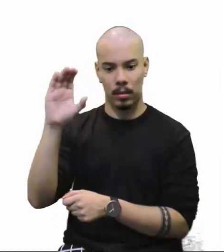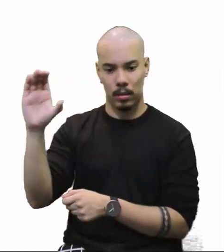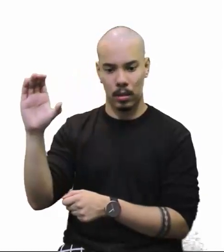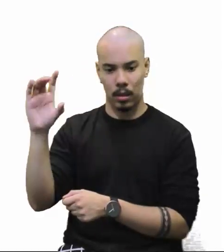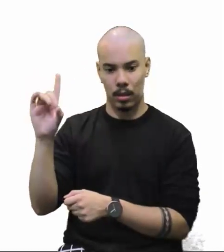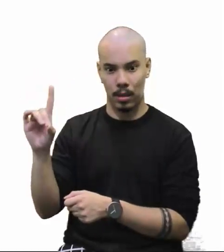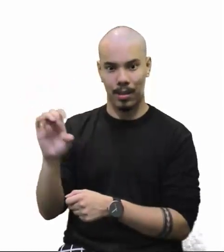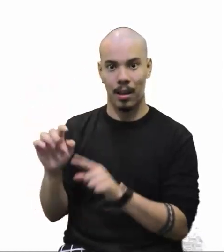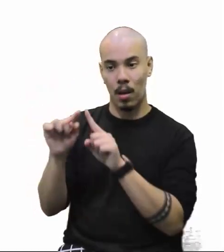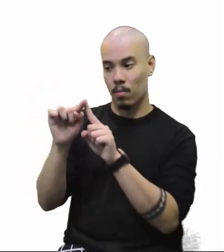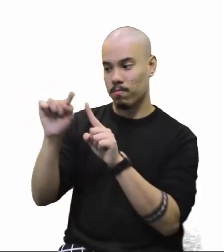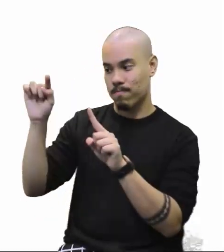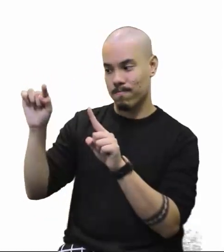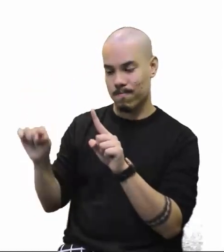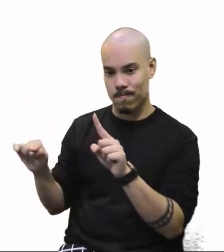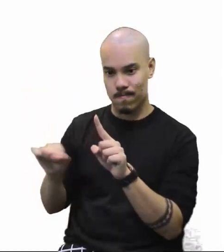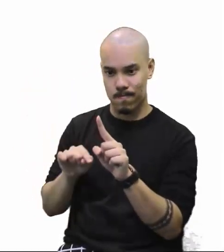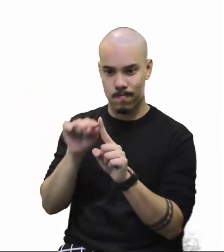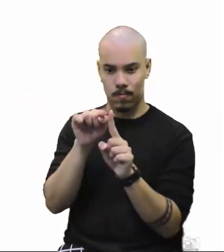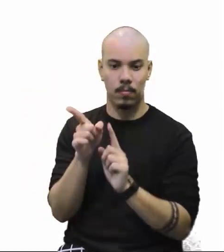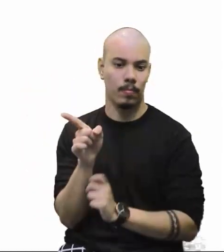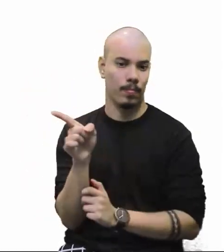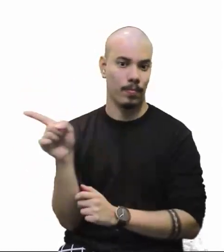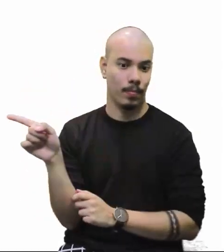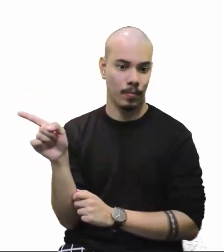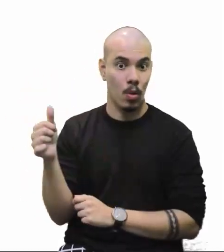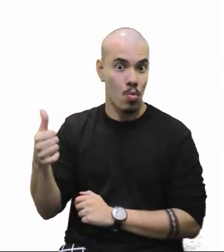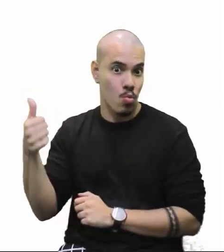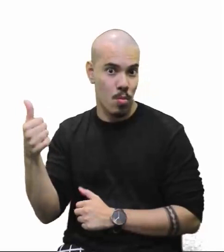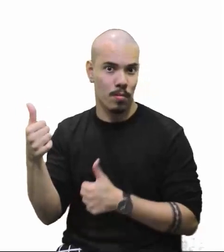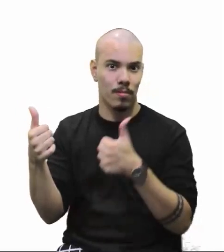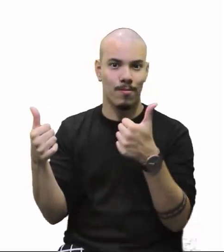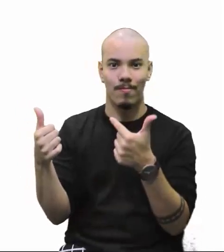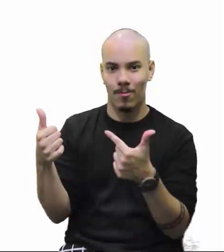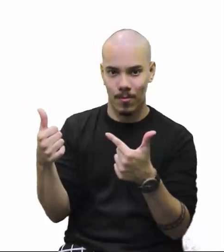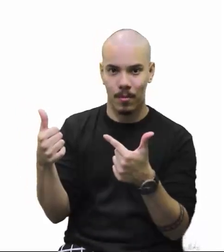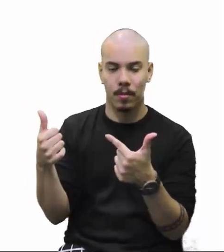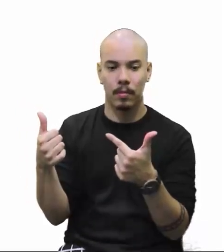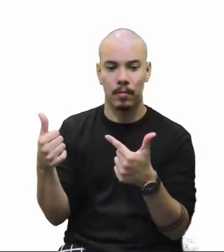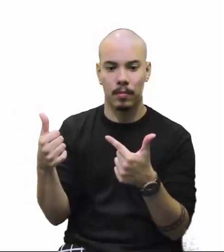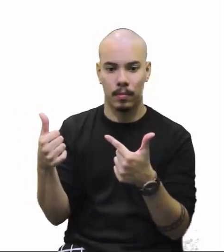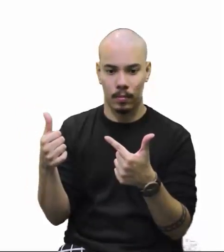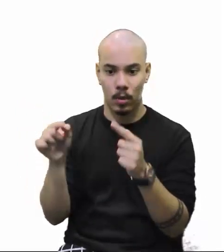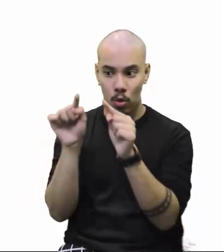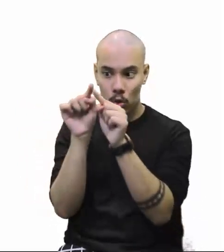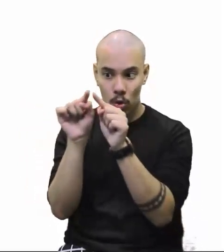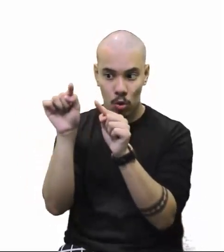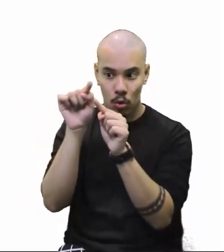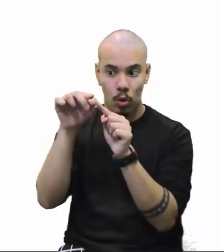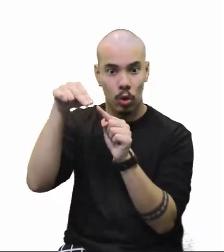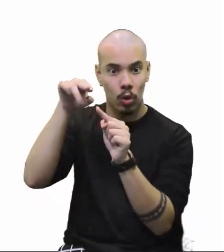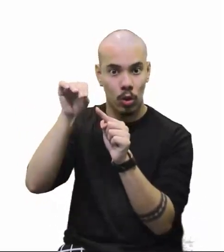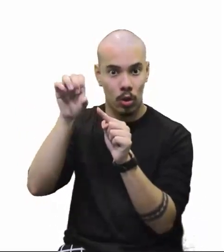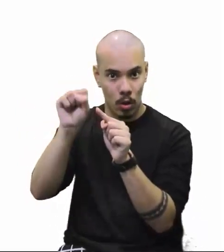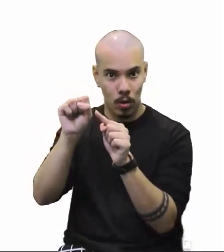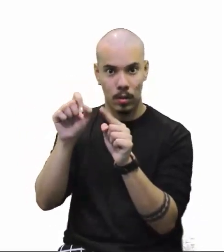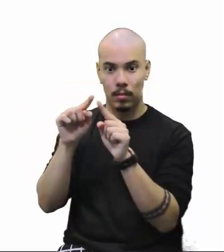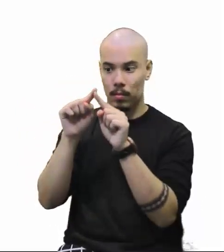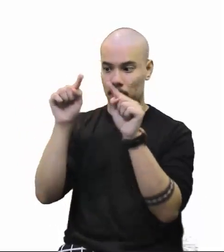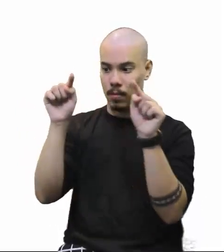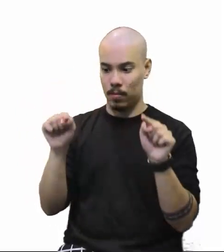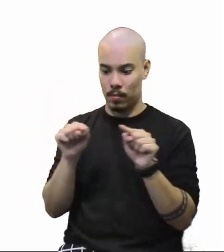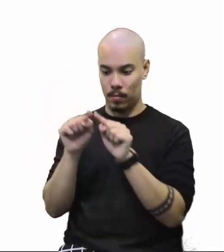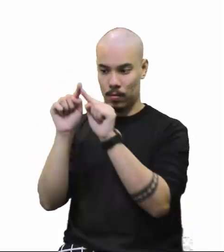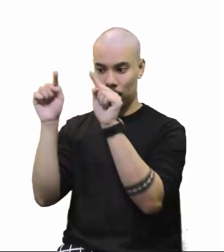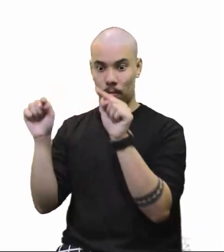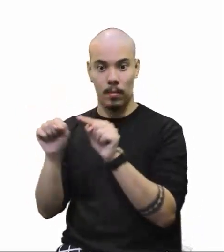B, E, F. Nós temos duas malhas aí. Tem as malhas e tem os nós. São as duas leis que nós utilizamos.